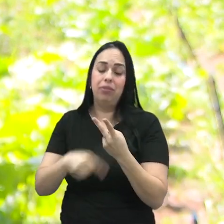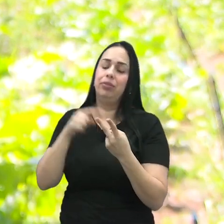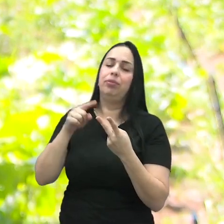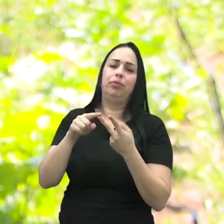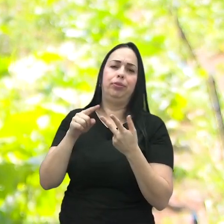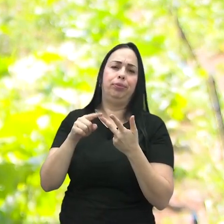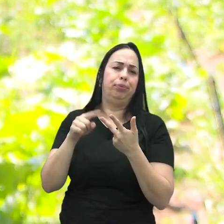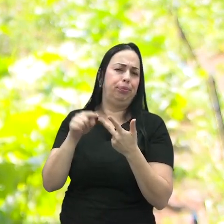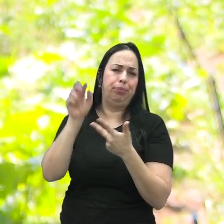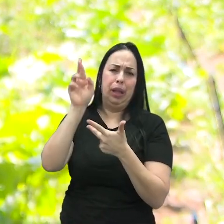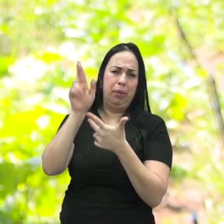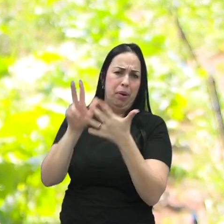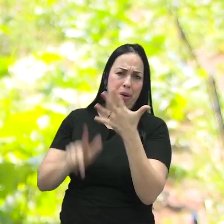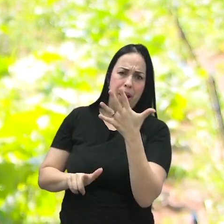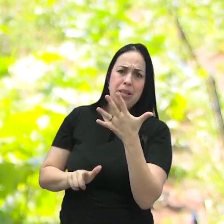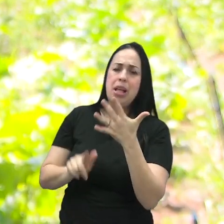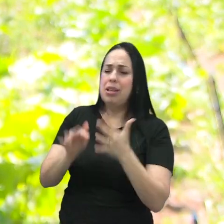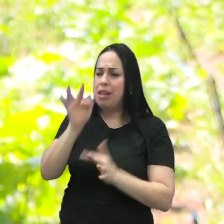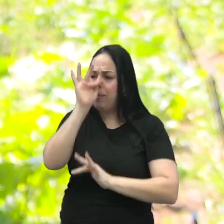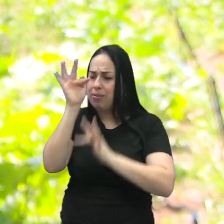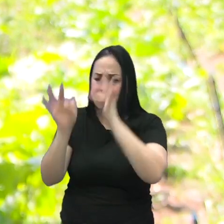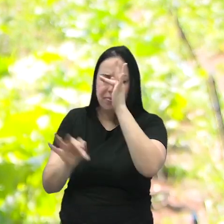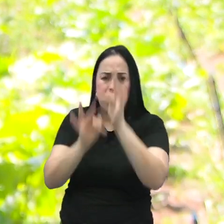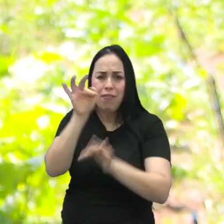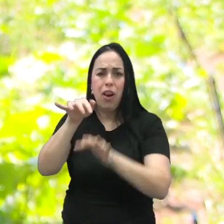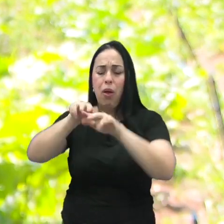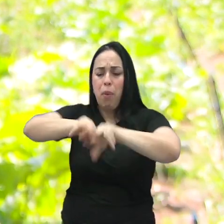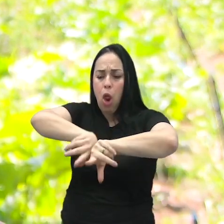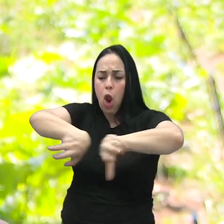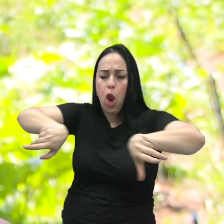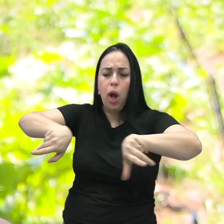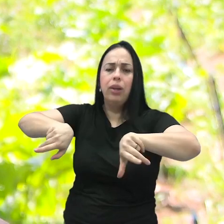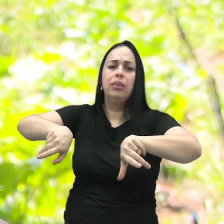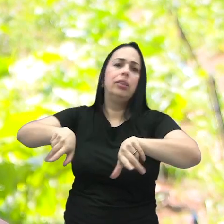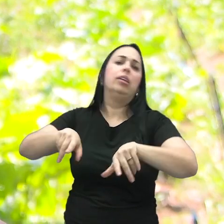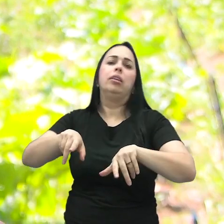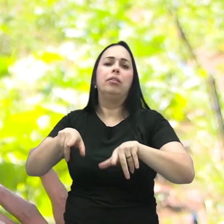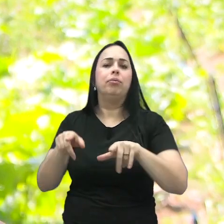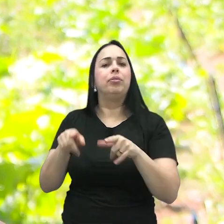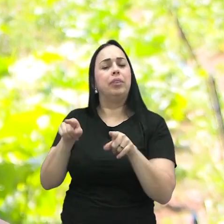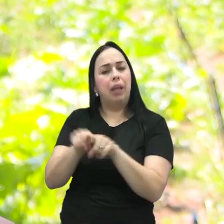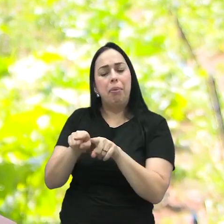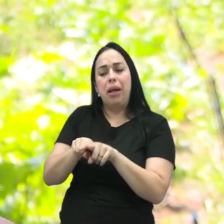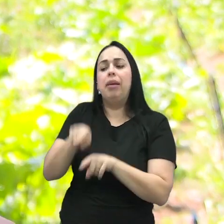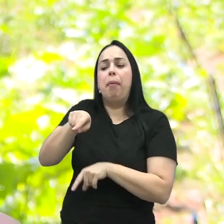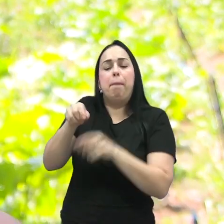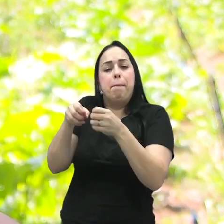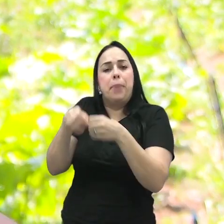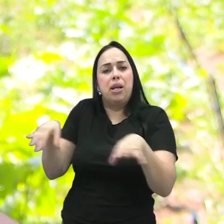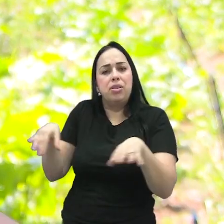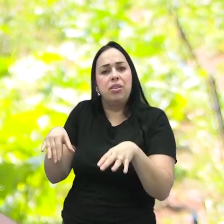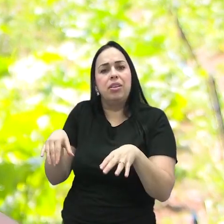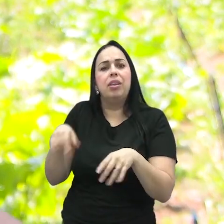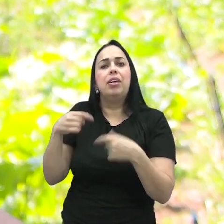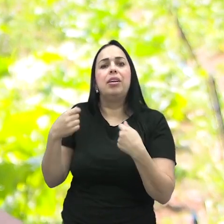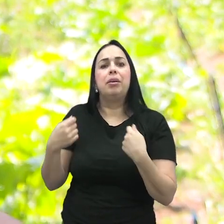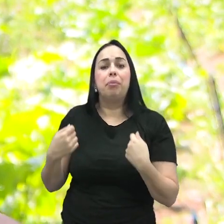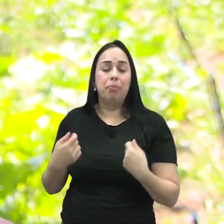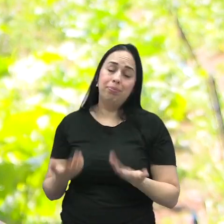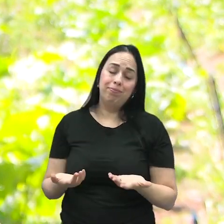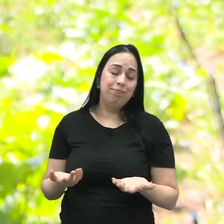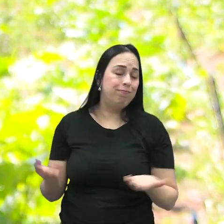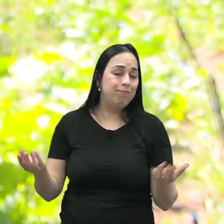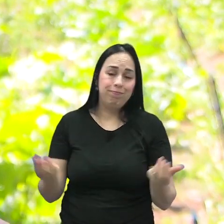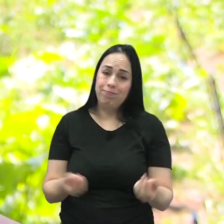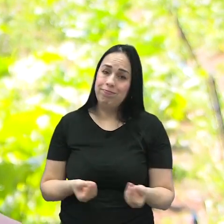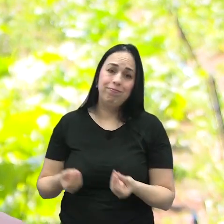couve-flor, e várias outras que a gente está acostumado, a berinjela, o quiabo, várias plantas que são exóticas